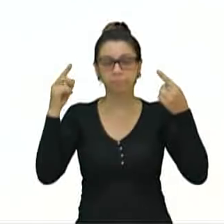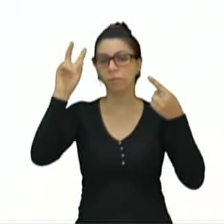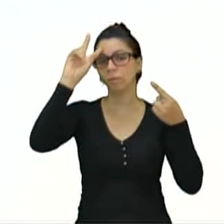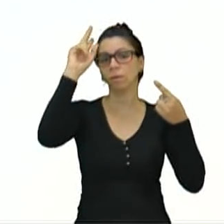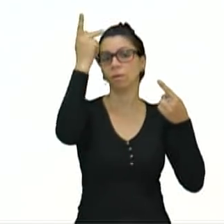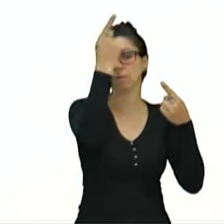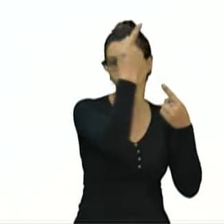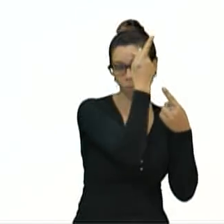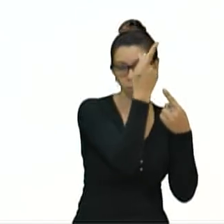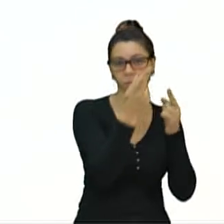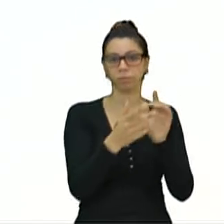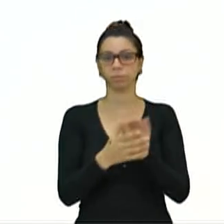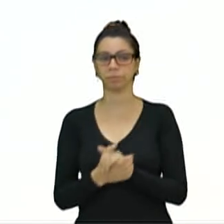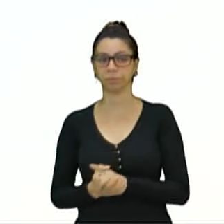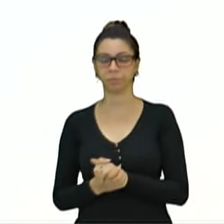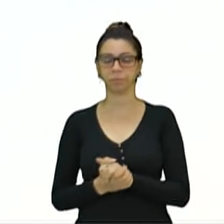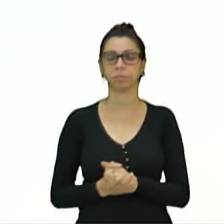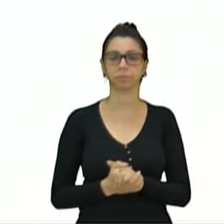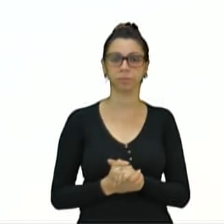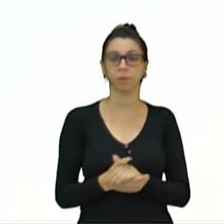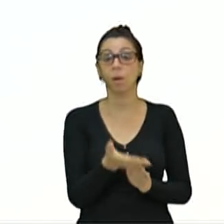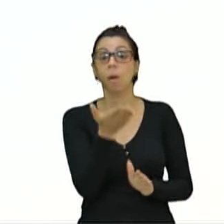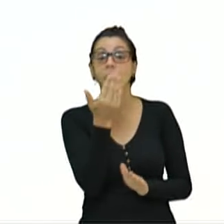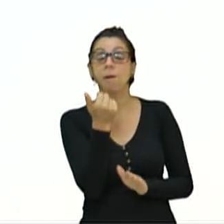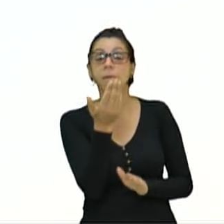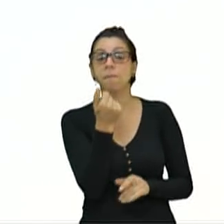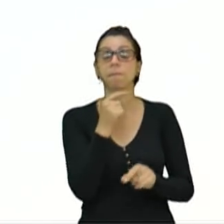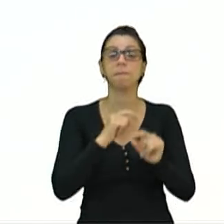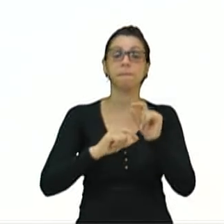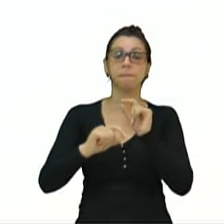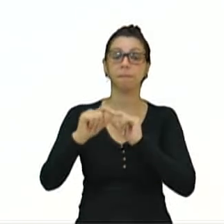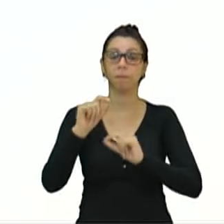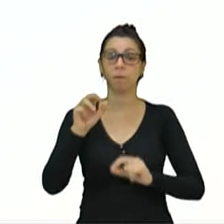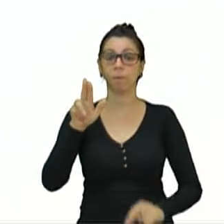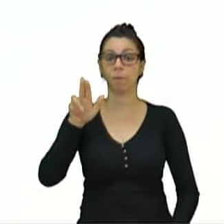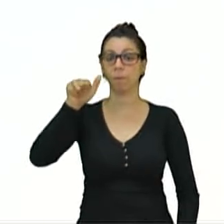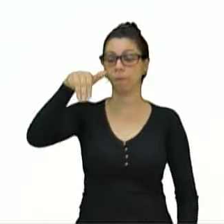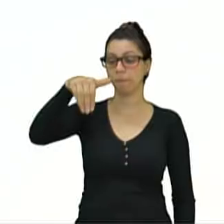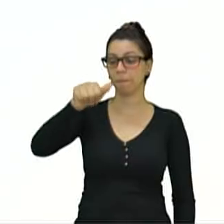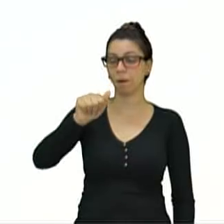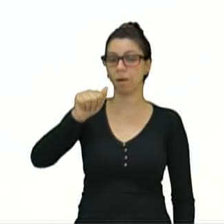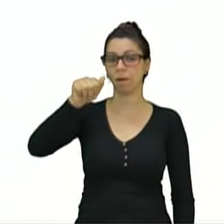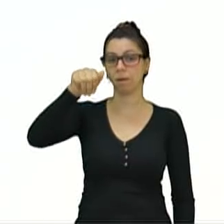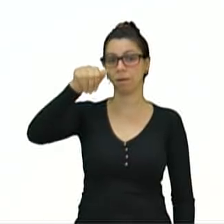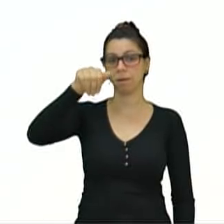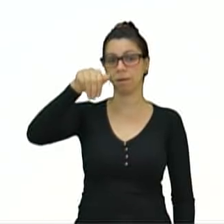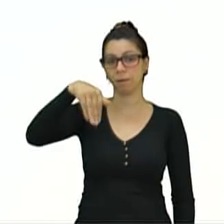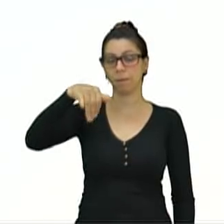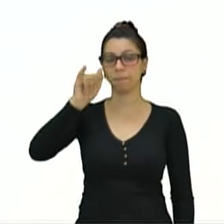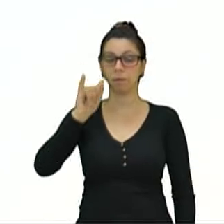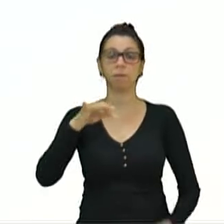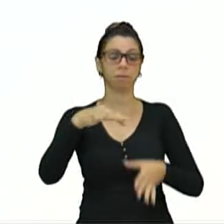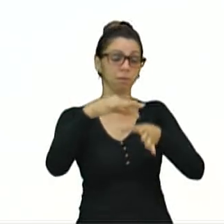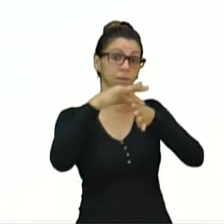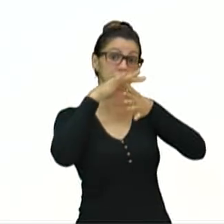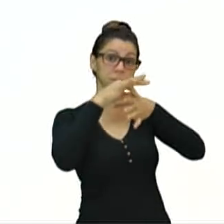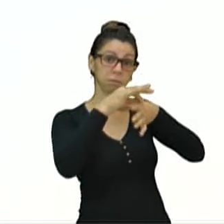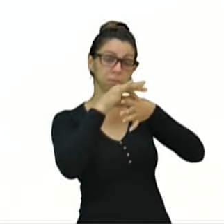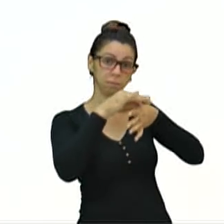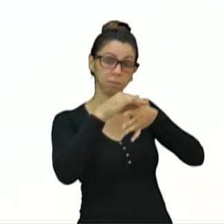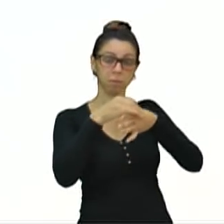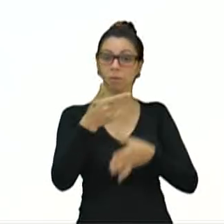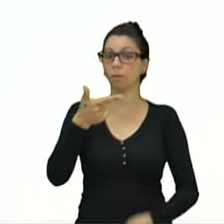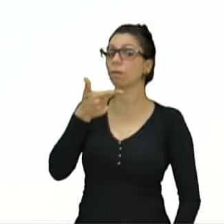paladar. Os alimentos ricos em umami são, por exemplo, as carnes,